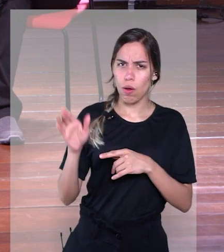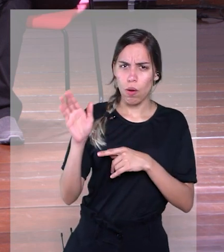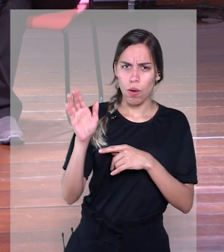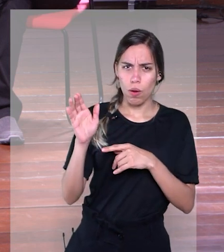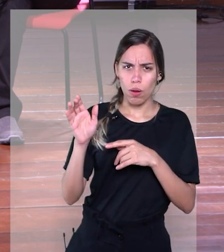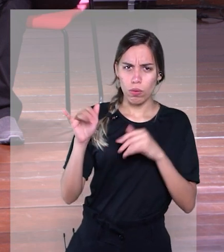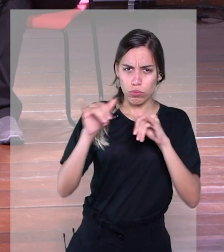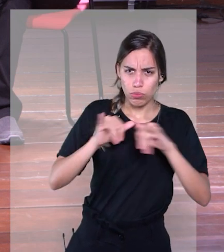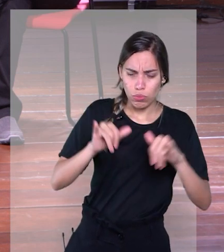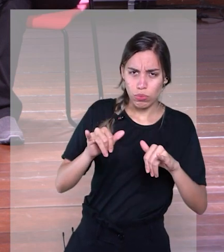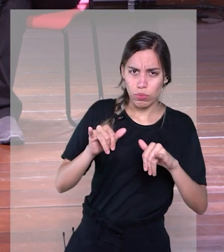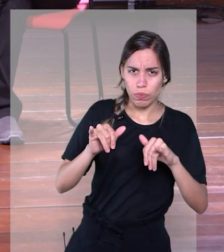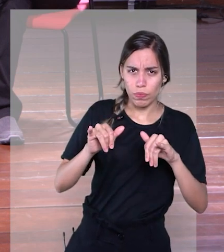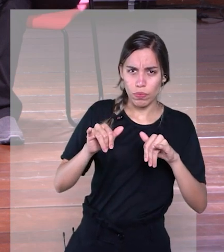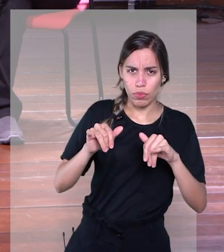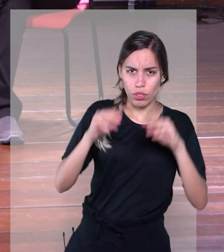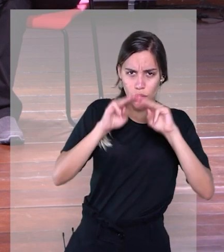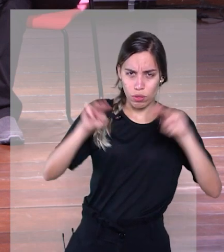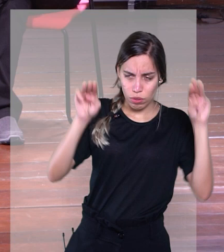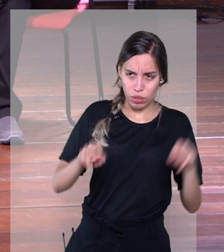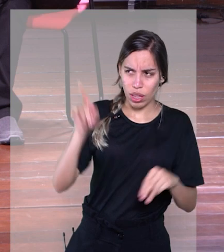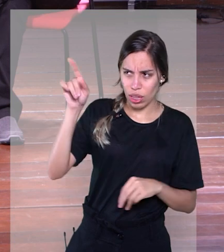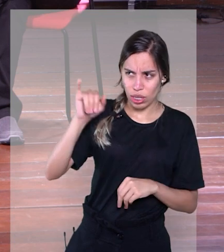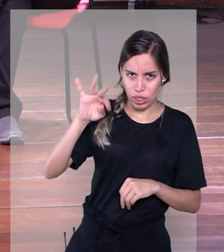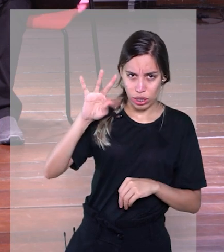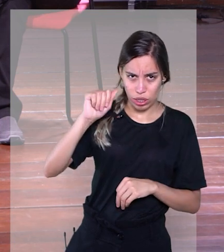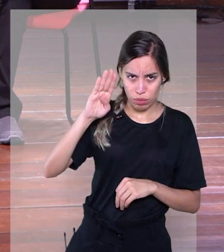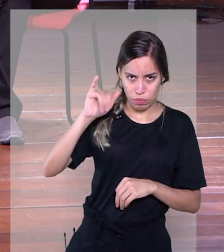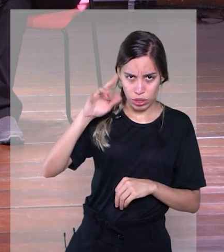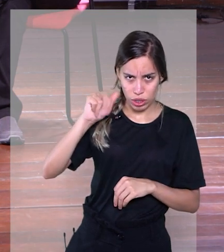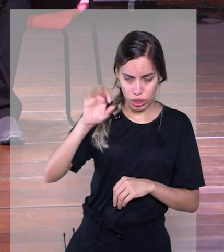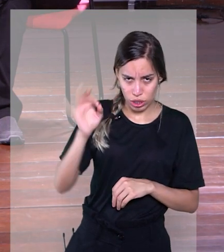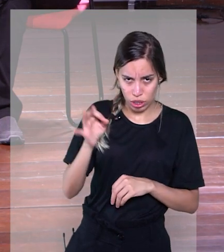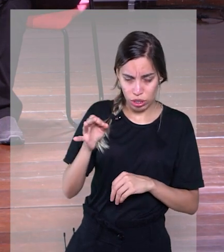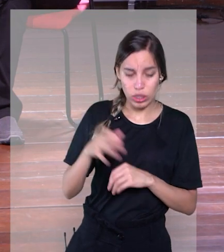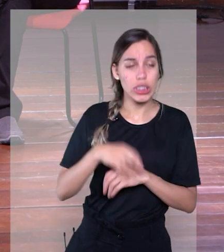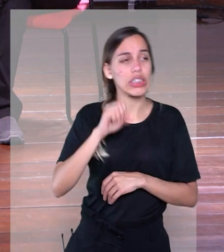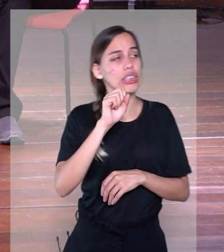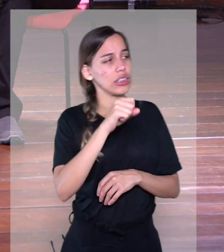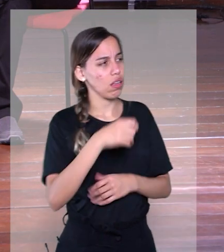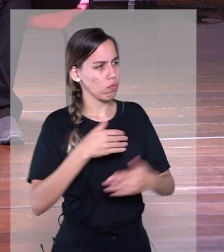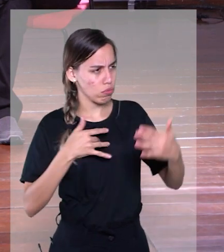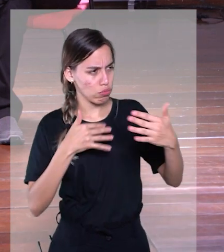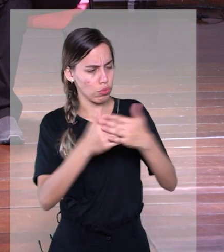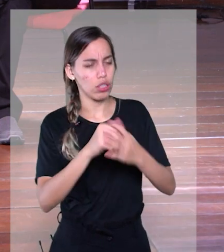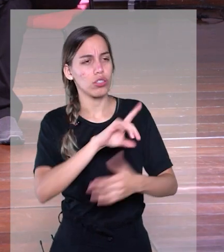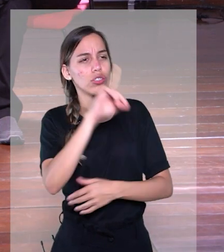em Itabira, e possivelmente vai circular, né? Por aqui. Então, essa é uma outra maneira